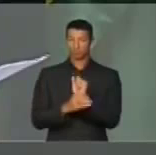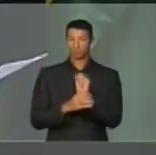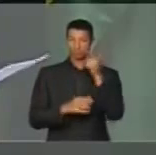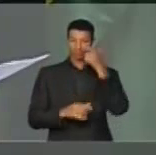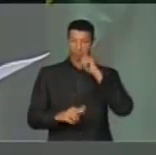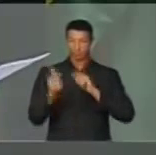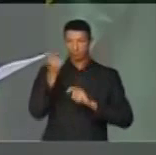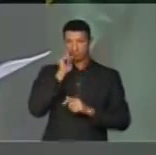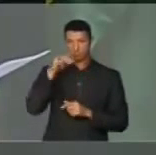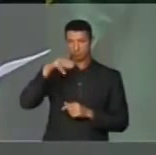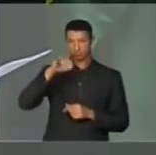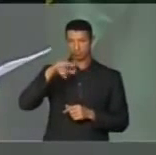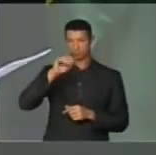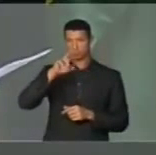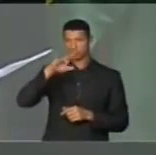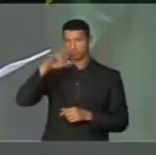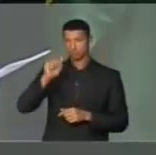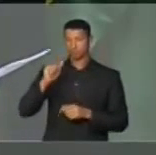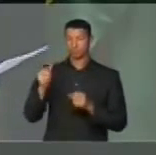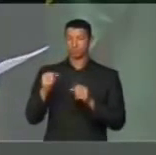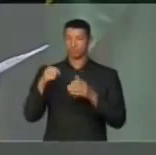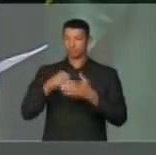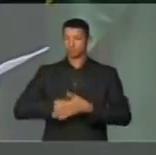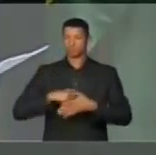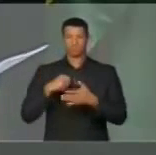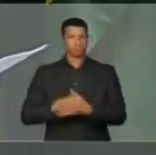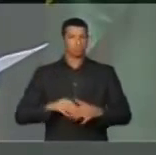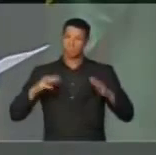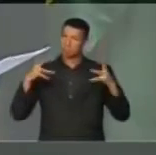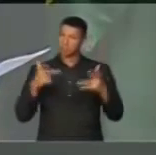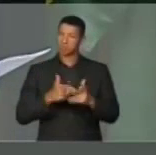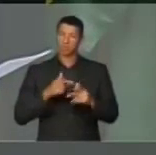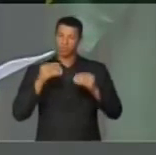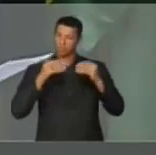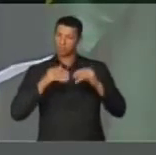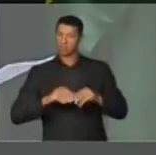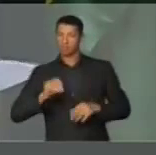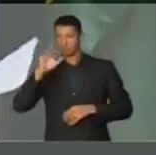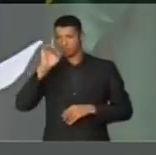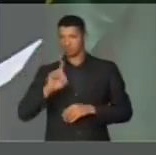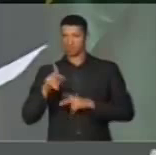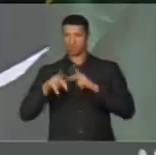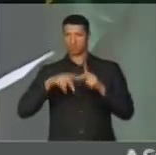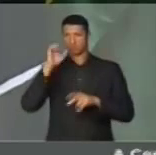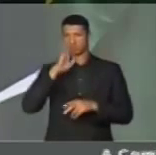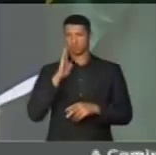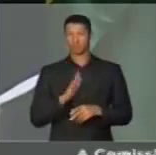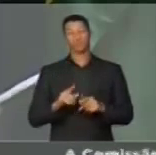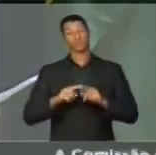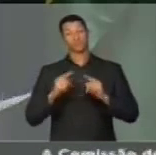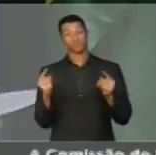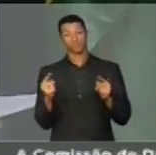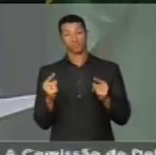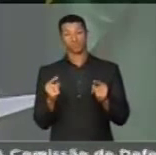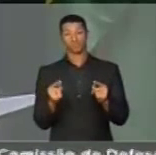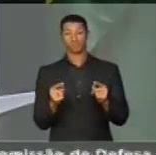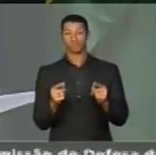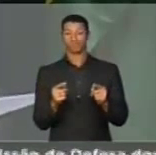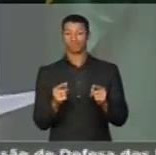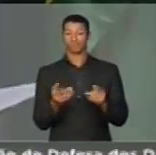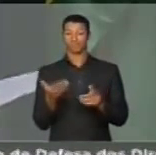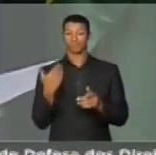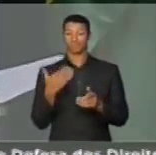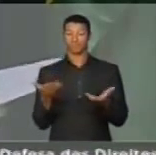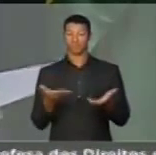das minorias e combate tudo aquilo que fere os direitos brasileiros. Mas, cedo, com o maior